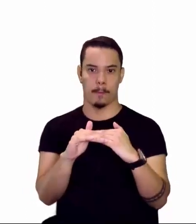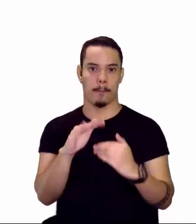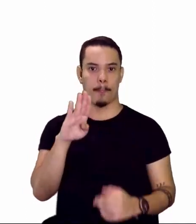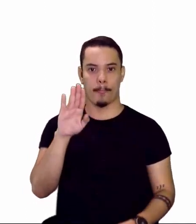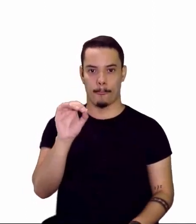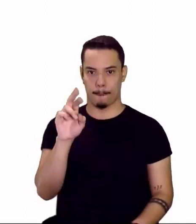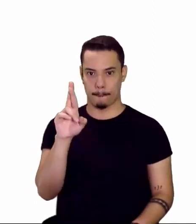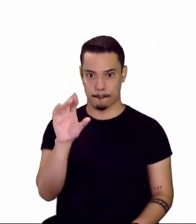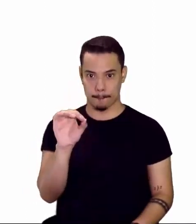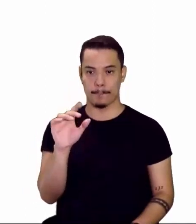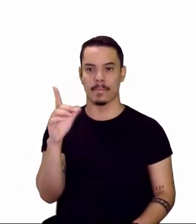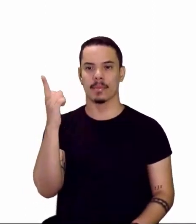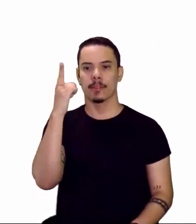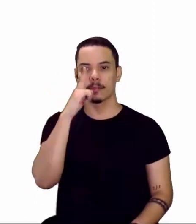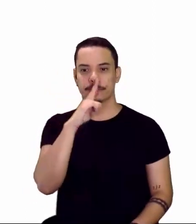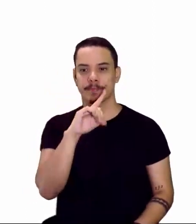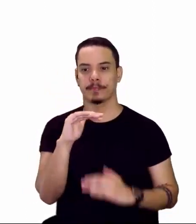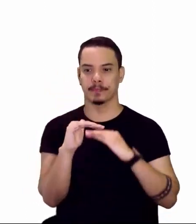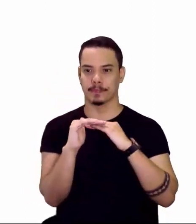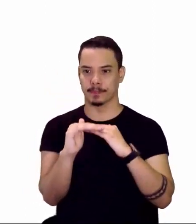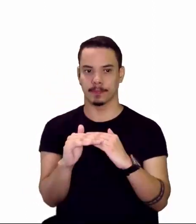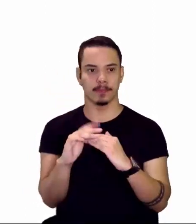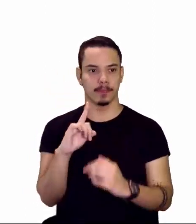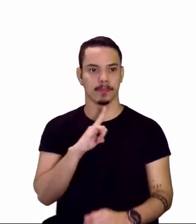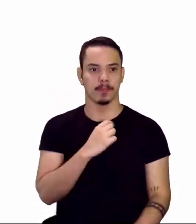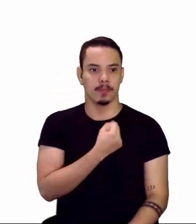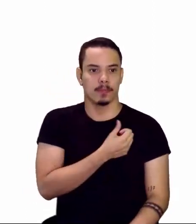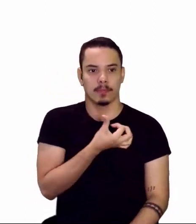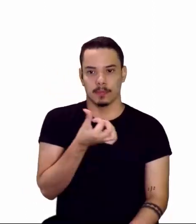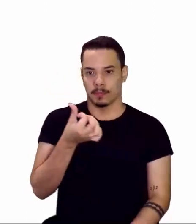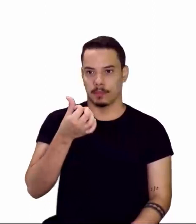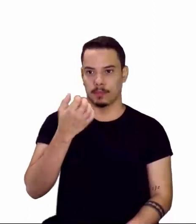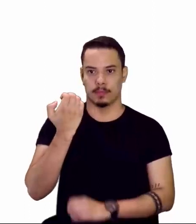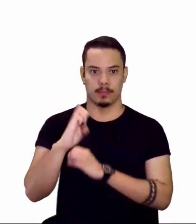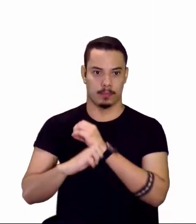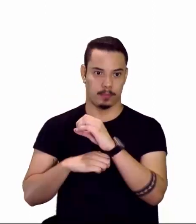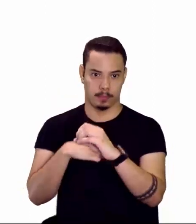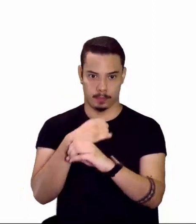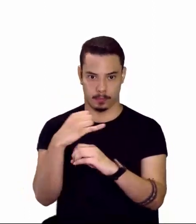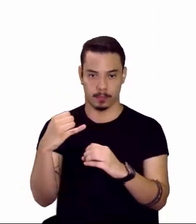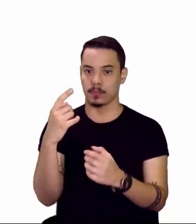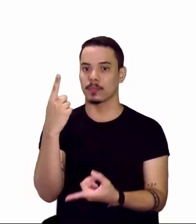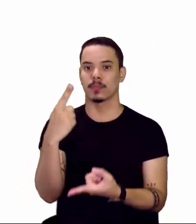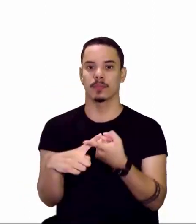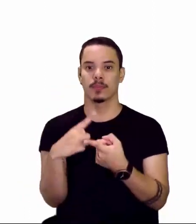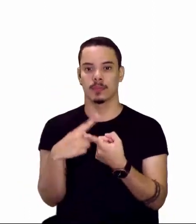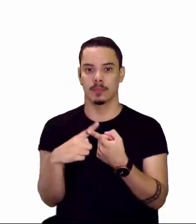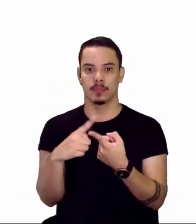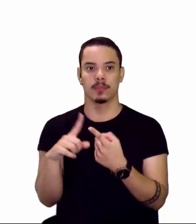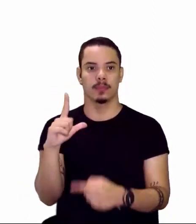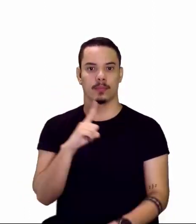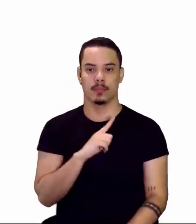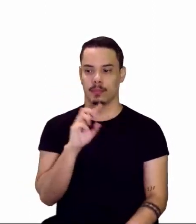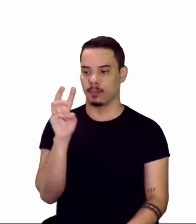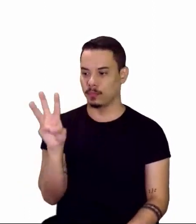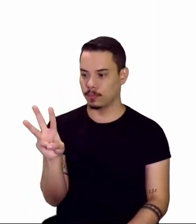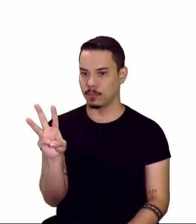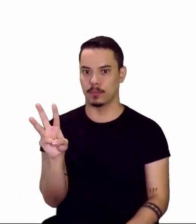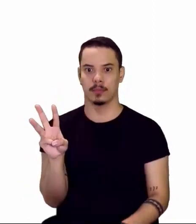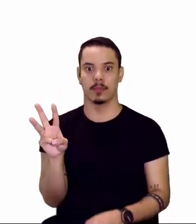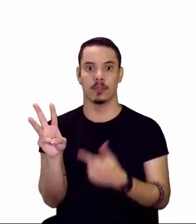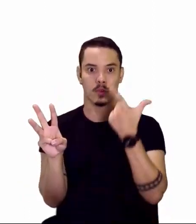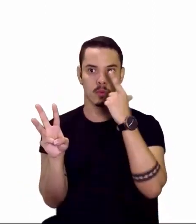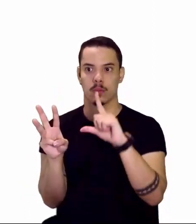boro atingiu sua estabilidade com 6 elétrons na camada de valência. Por quê? Porque ele tem 3 e compartilhou